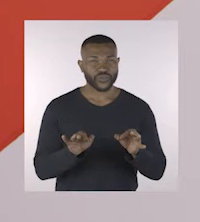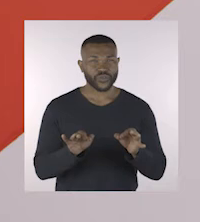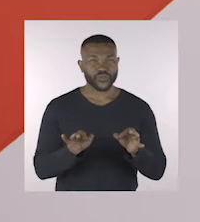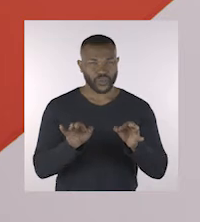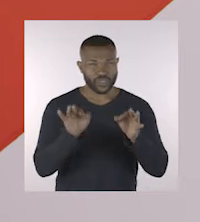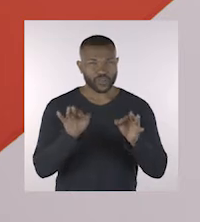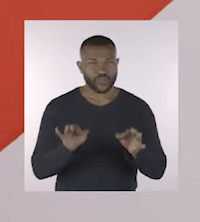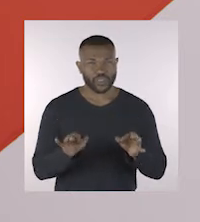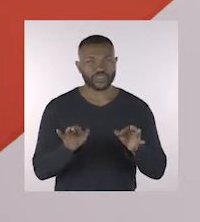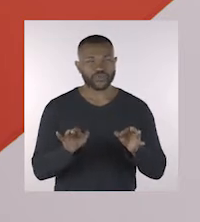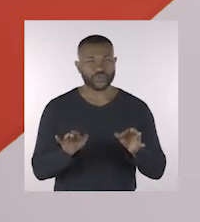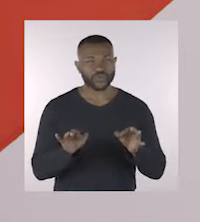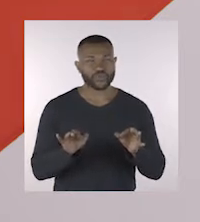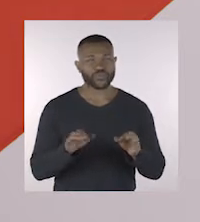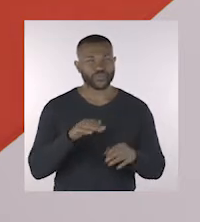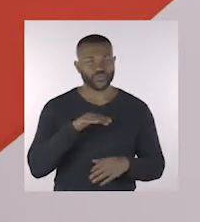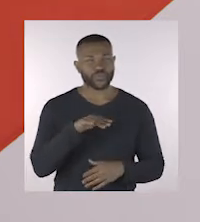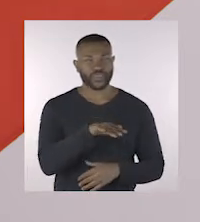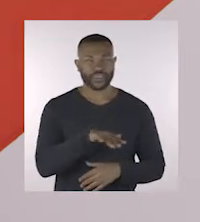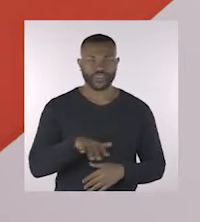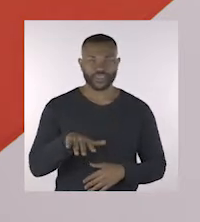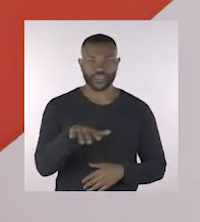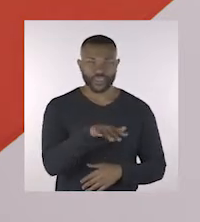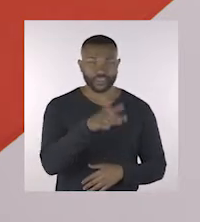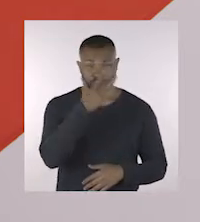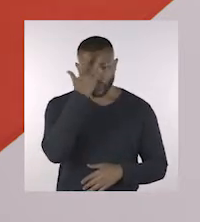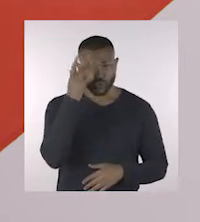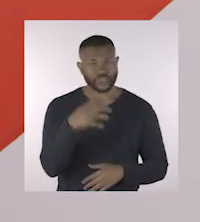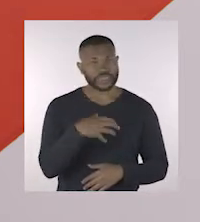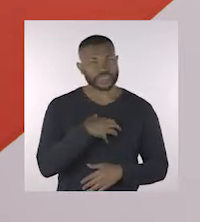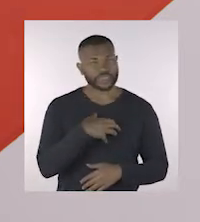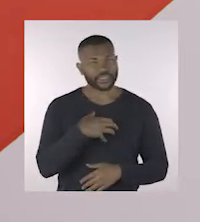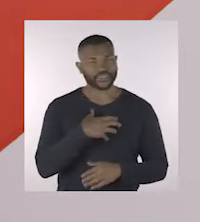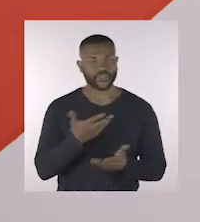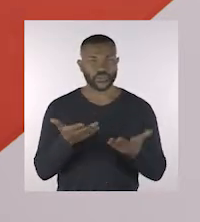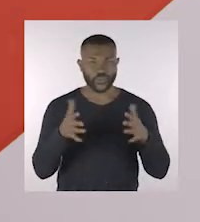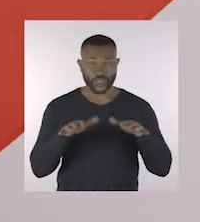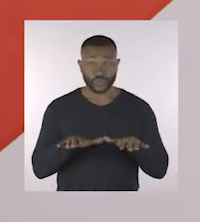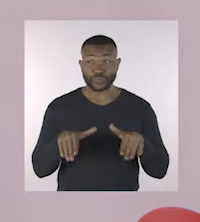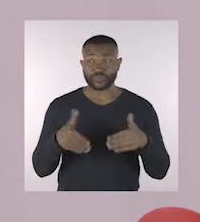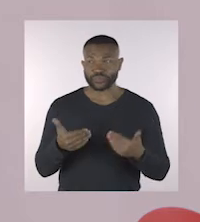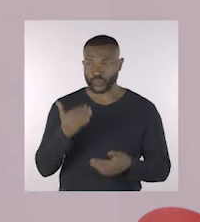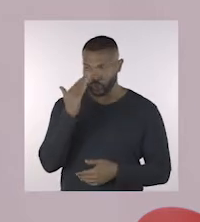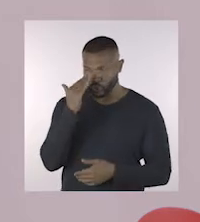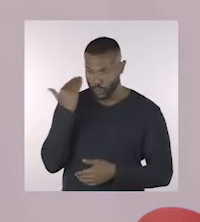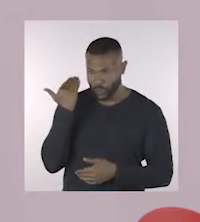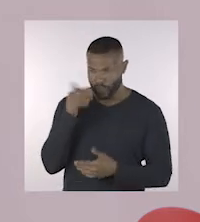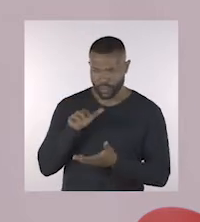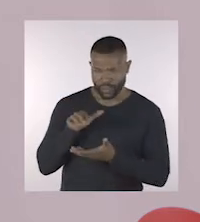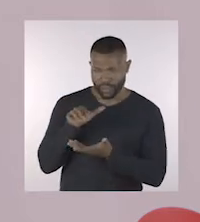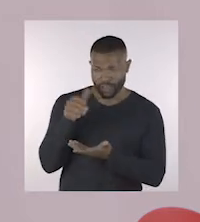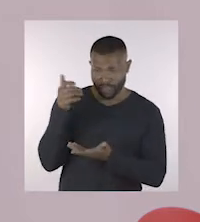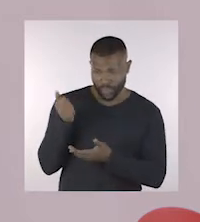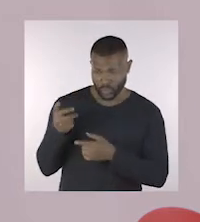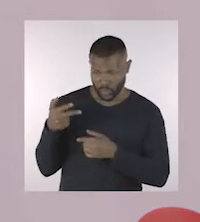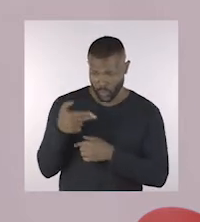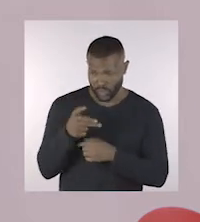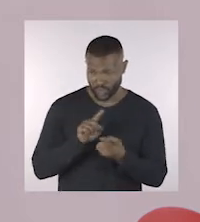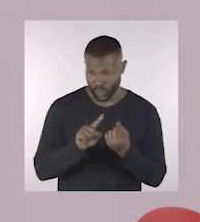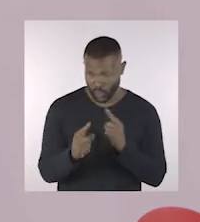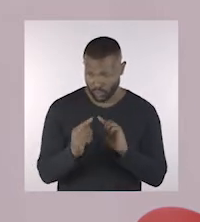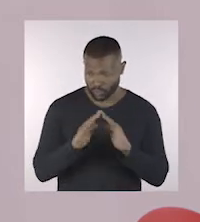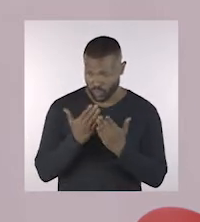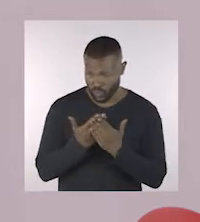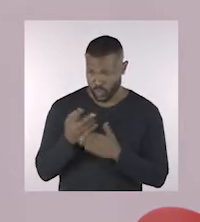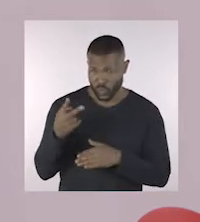uma uma uma cidade aonde todos se sente incluídos Gilmar cortaram o leve leite